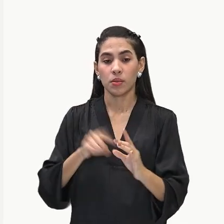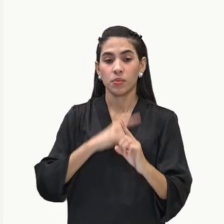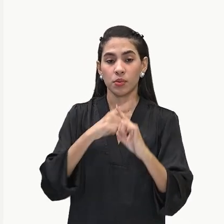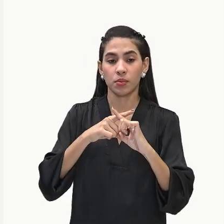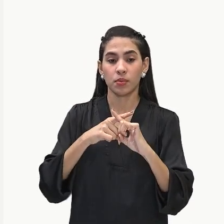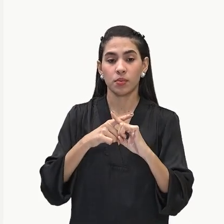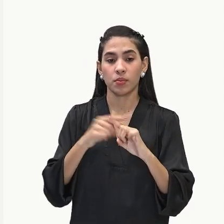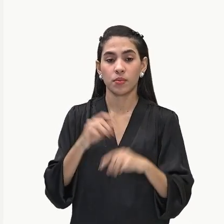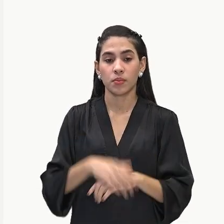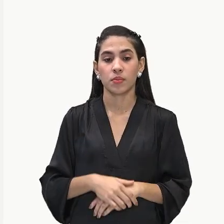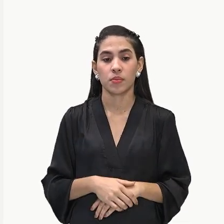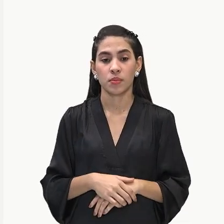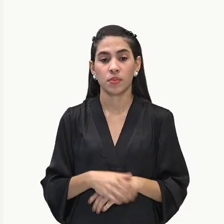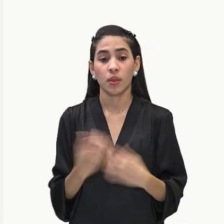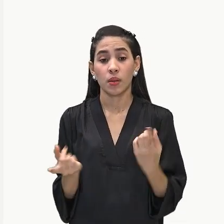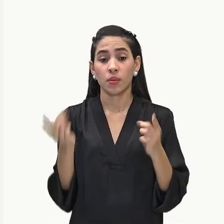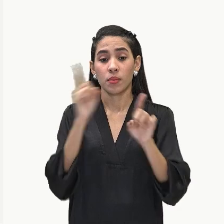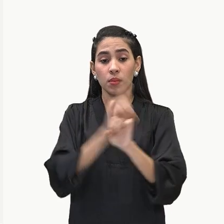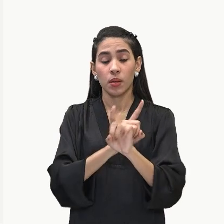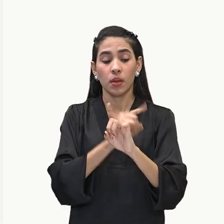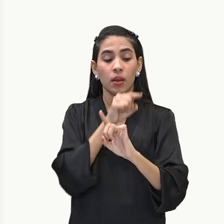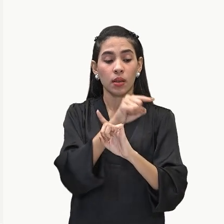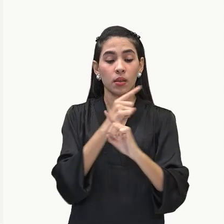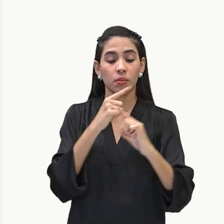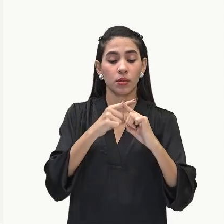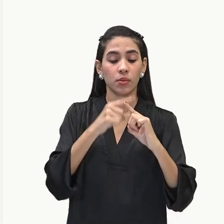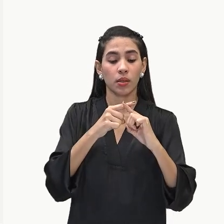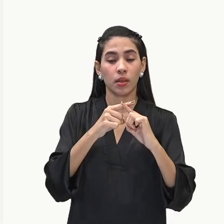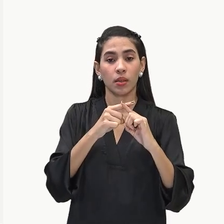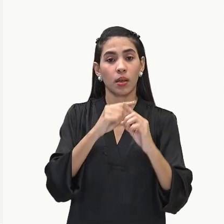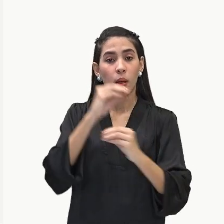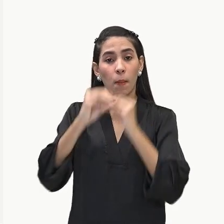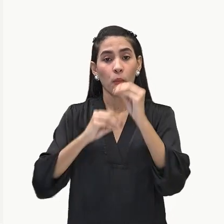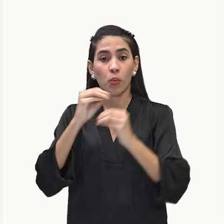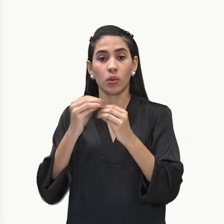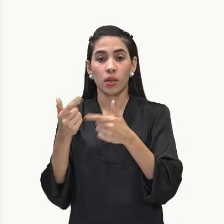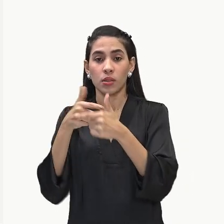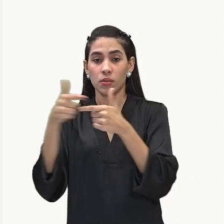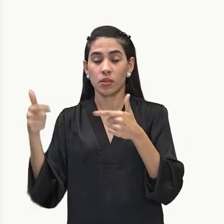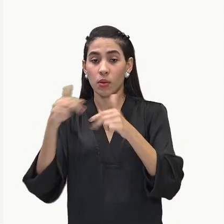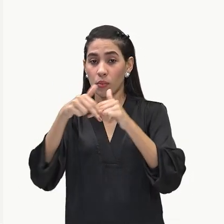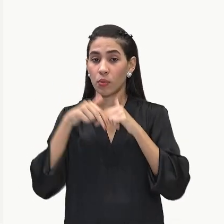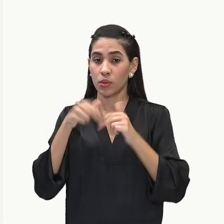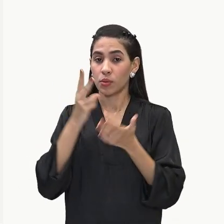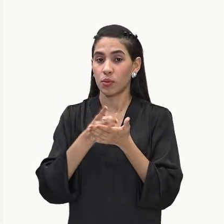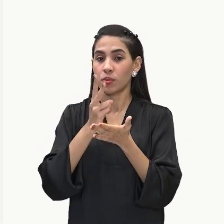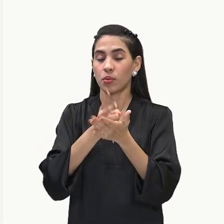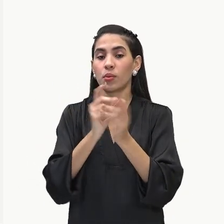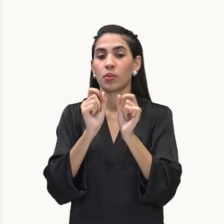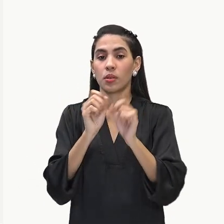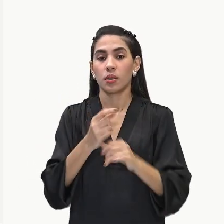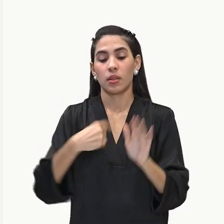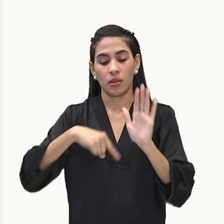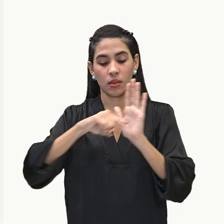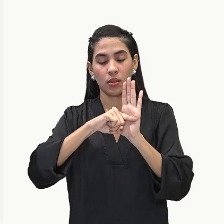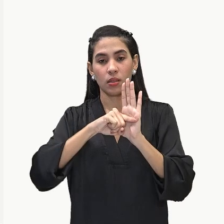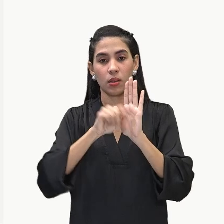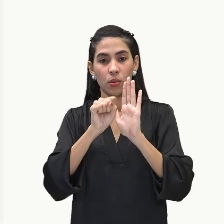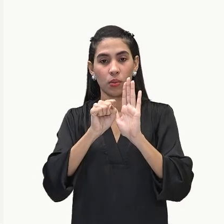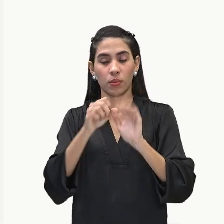A operação contrária da multiplicação é divisão. Por isso que ele continuou com o sinal